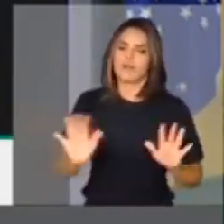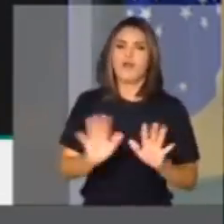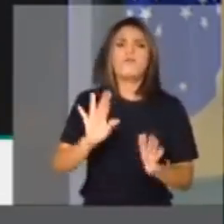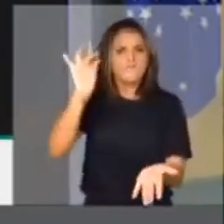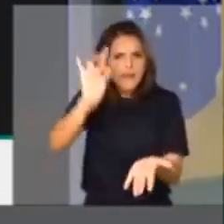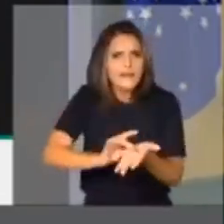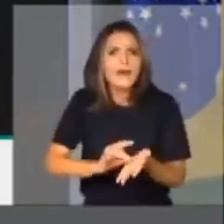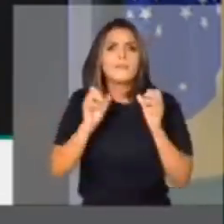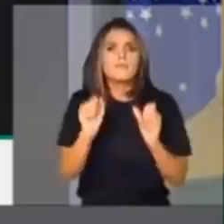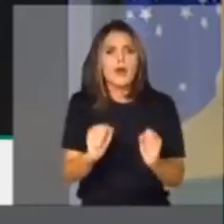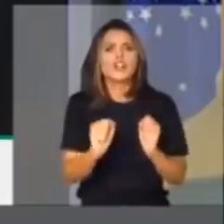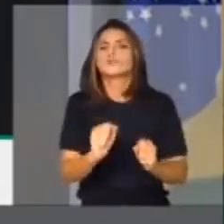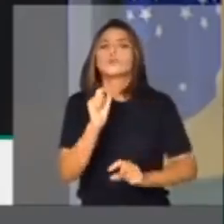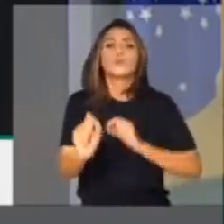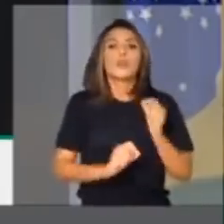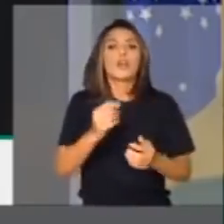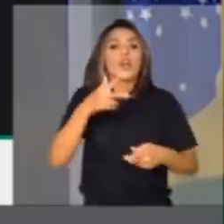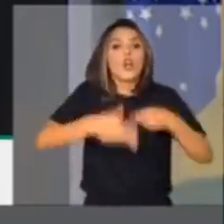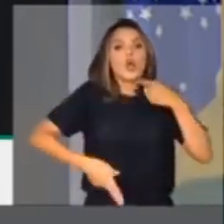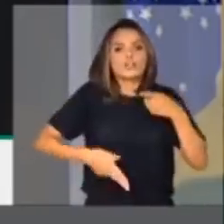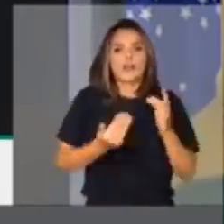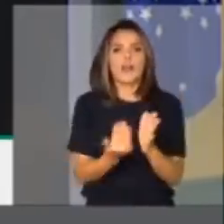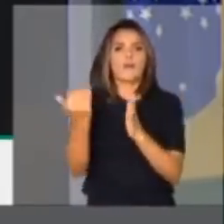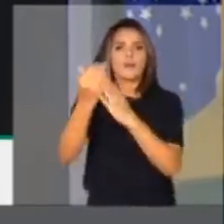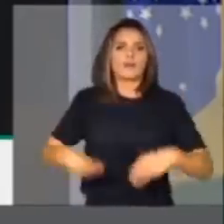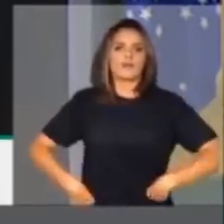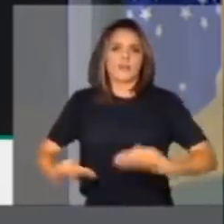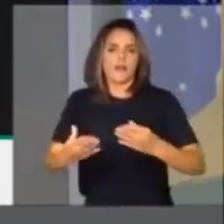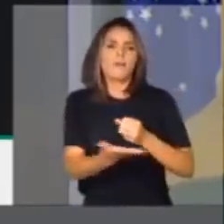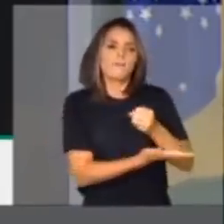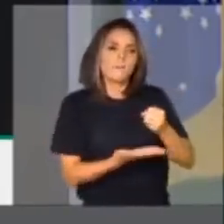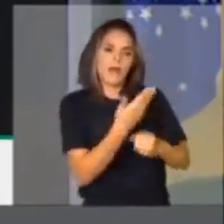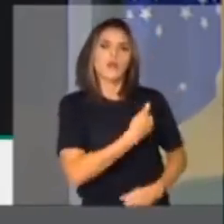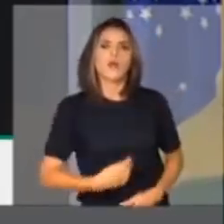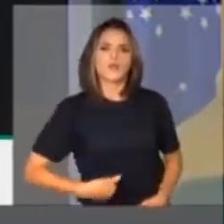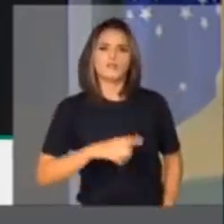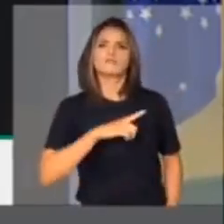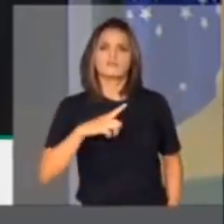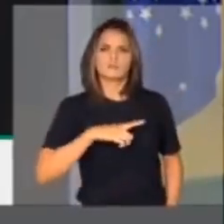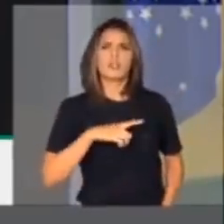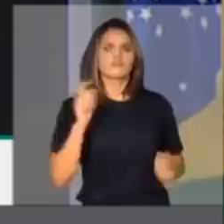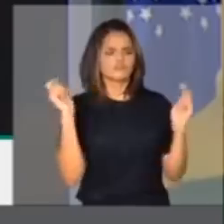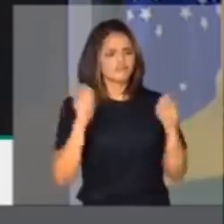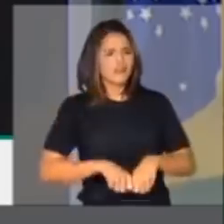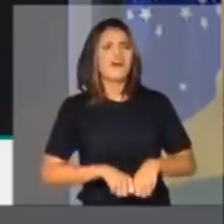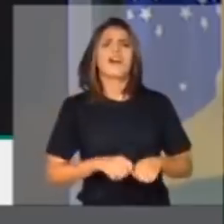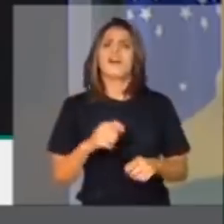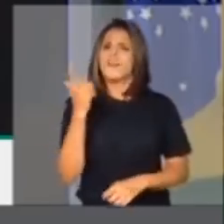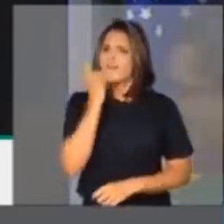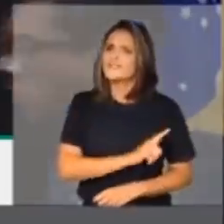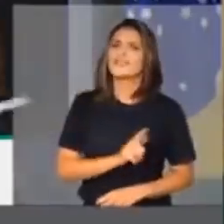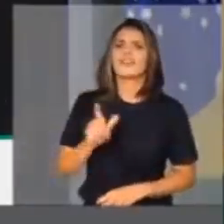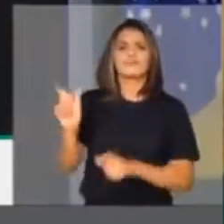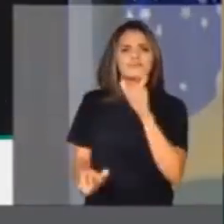impedir qualquer aumento de gastos nesse início de legislatura. A base do governo tem capital político de sobra para evitar esse tipo de desgaste, tem capital